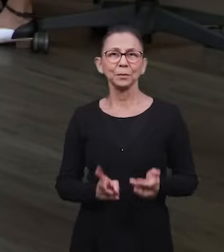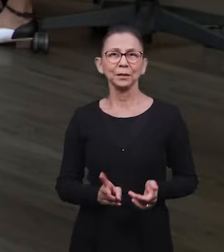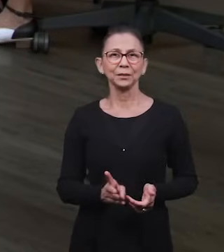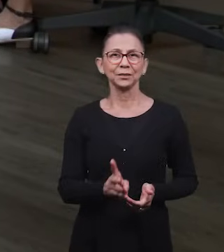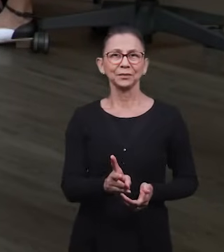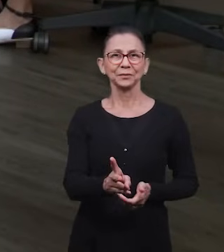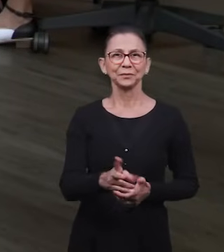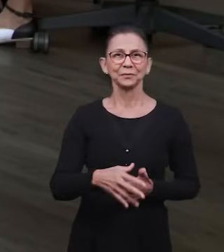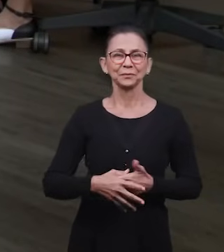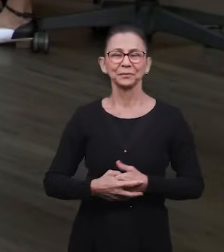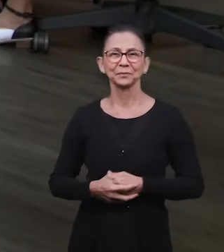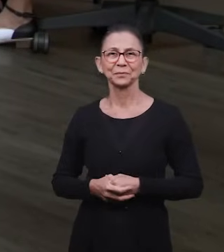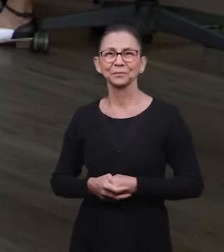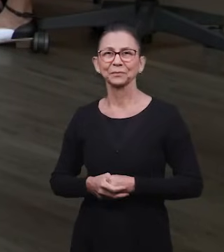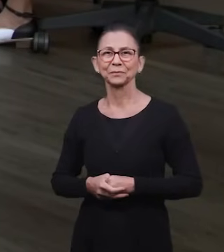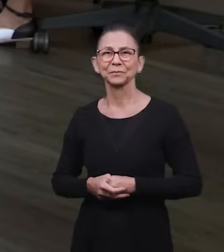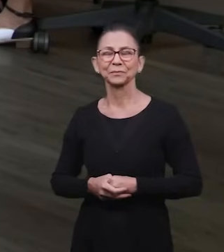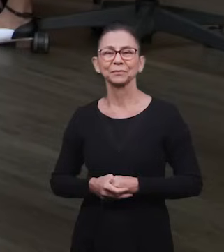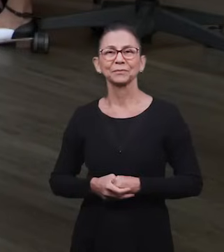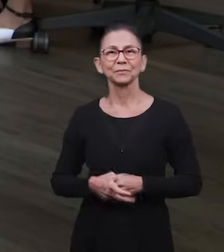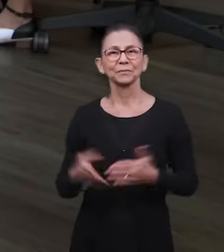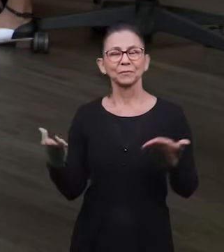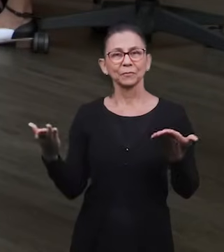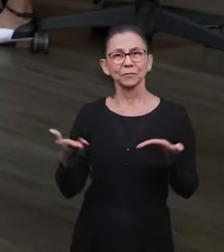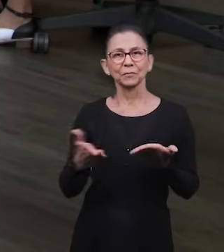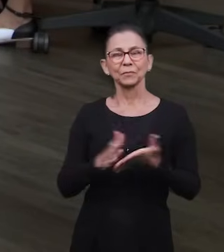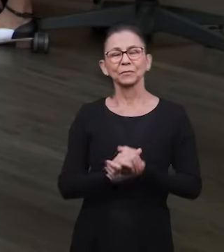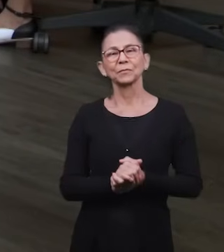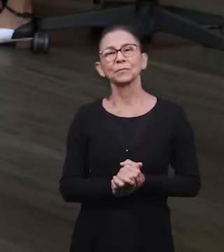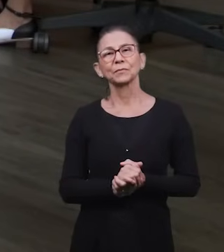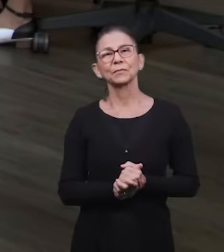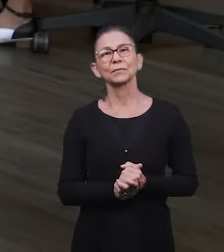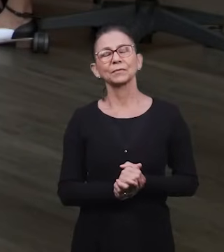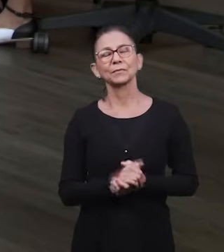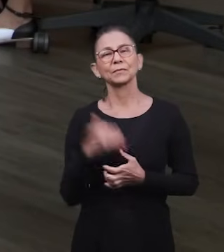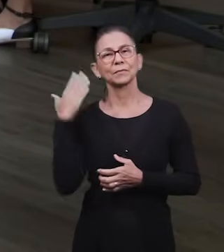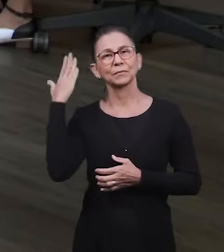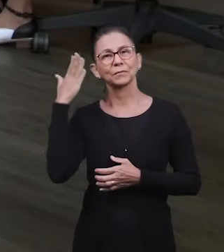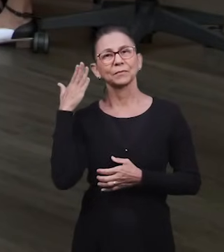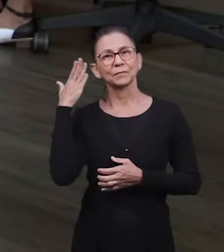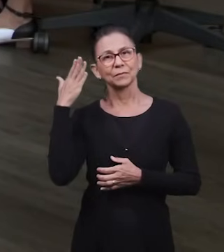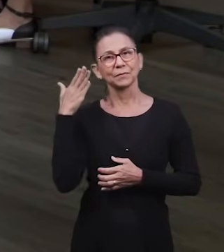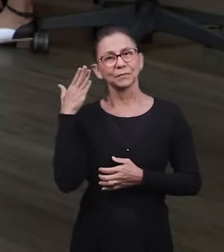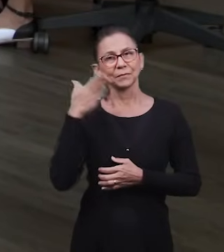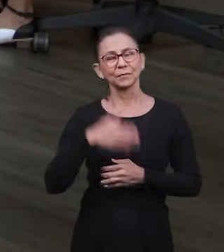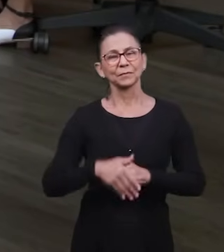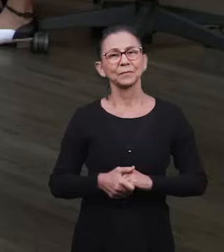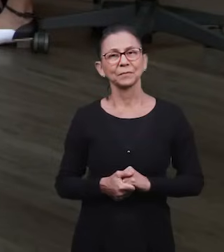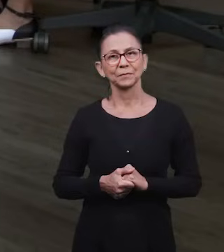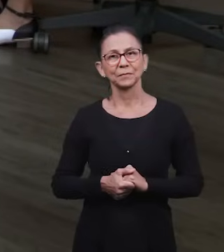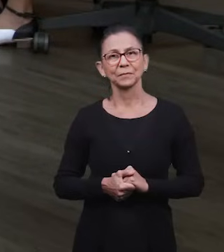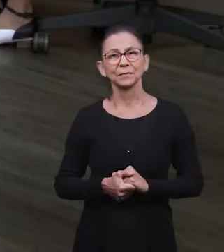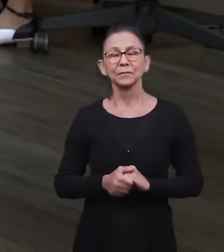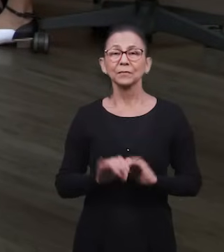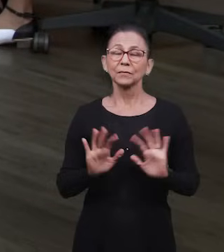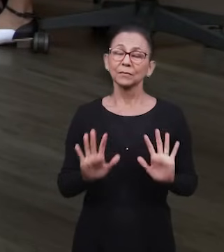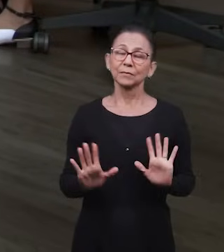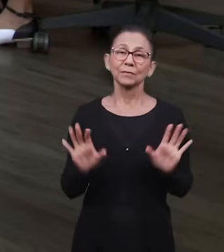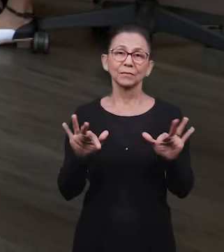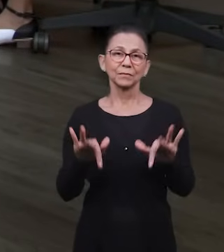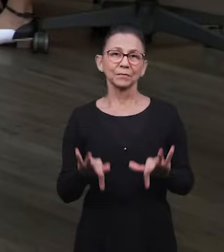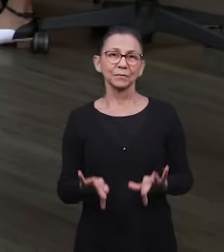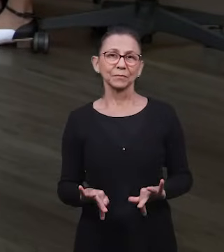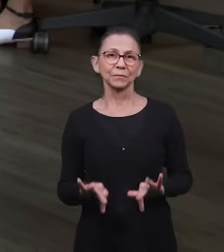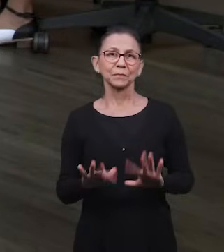sempre conosco aqui no Seminário do Manaim e contribuiu conosco hoje com essa palavra aplicada à vida dos jovens.